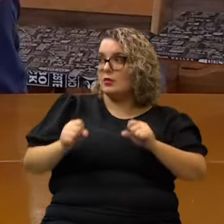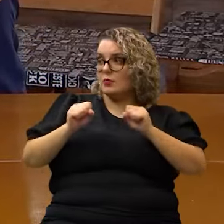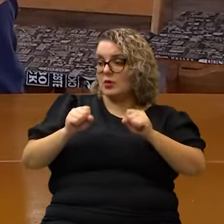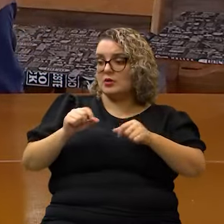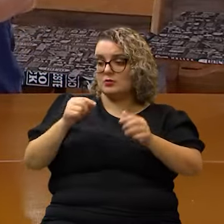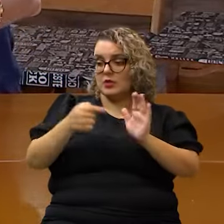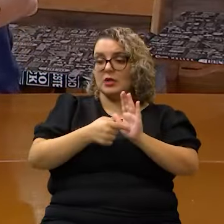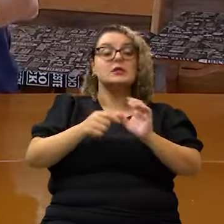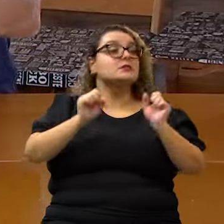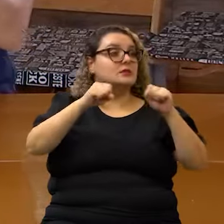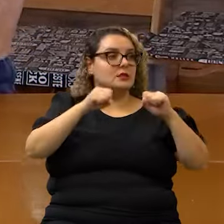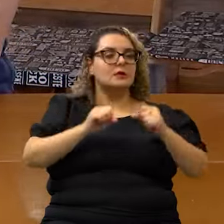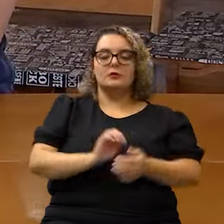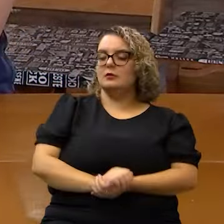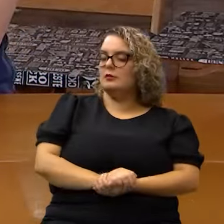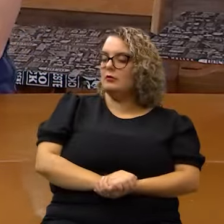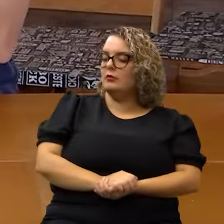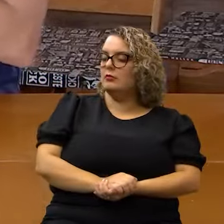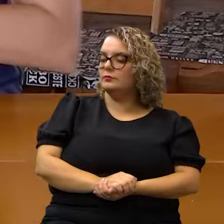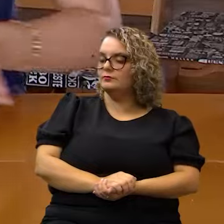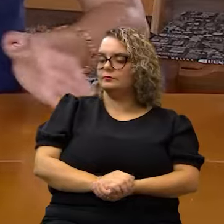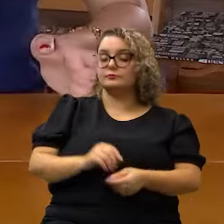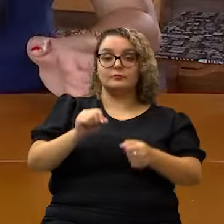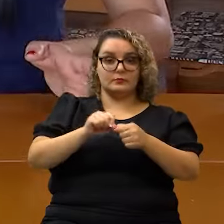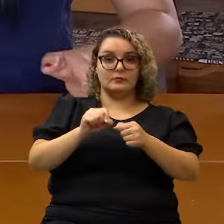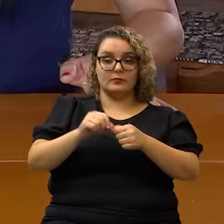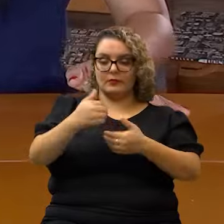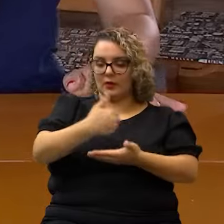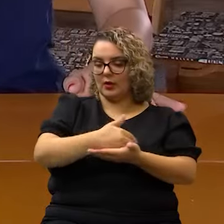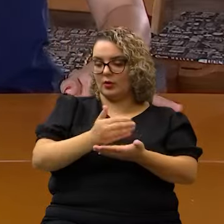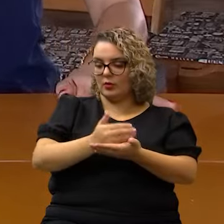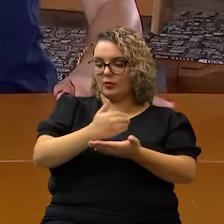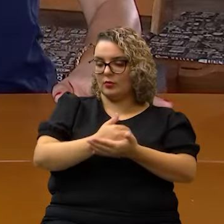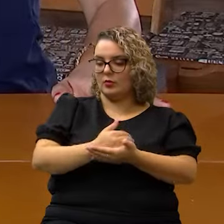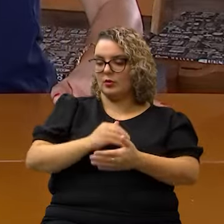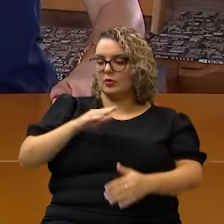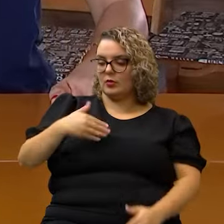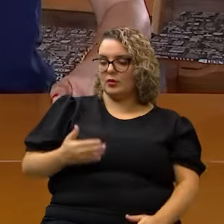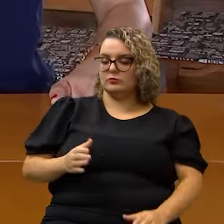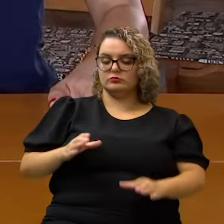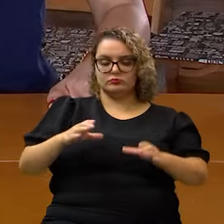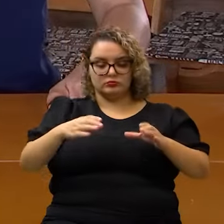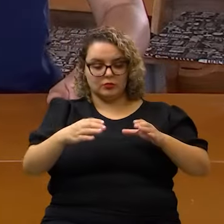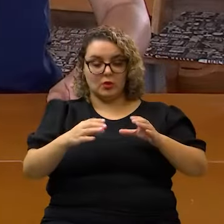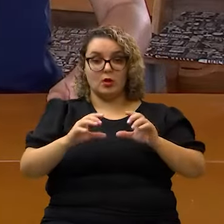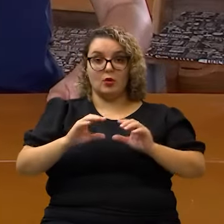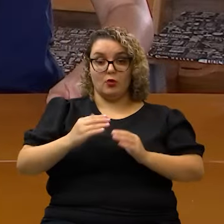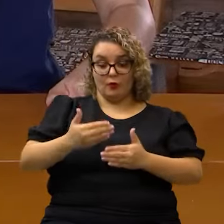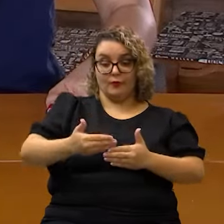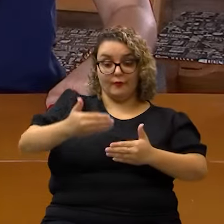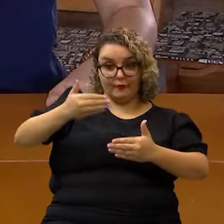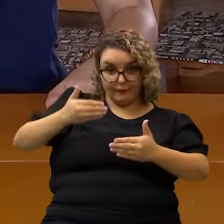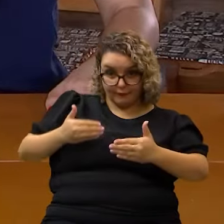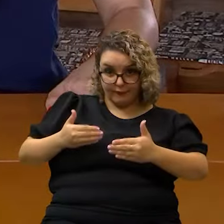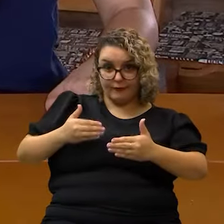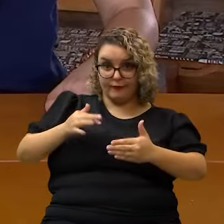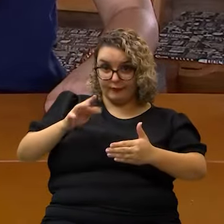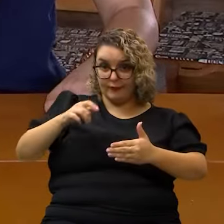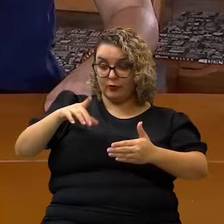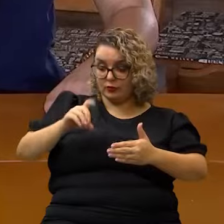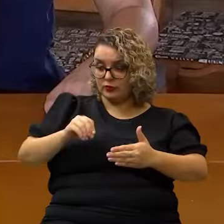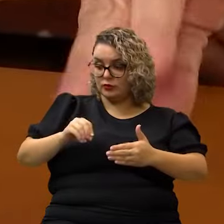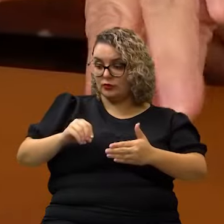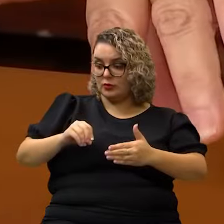pessoal de casa também pode geralmente marcar. Geralmente assim, ó, você vai fazer o bolo, na hora que você for colocar ele, você olha o detalhe de trás, né, que você vai deixar